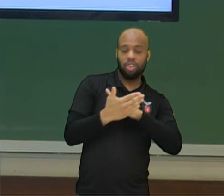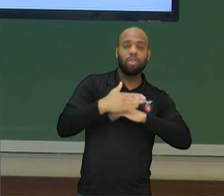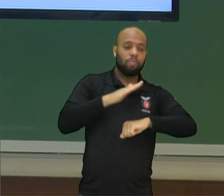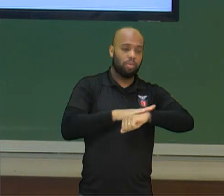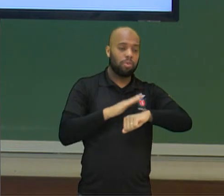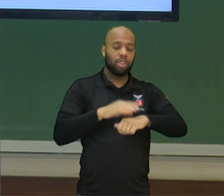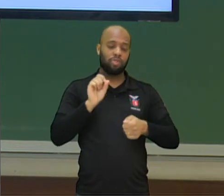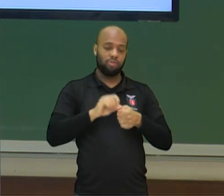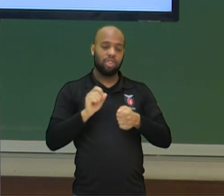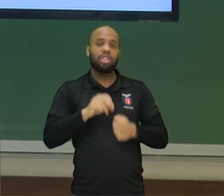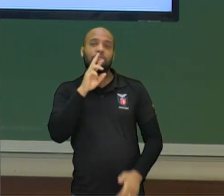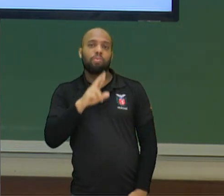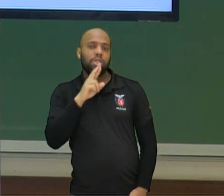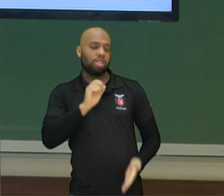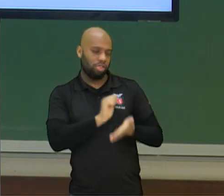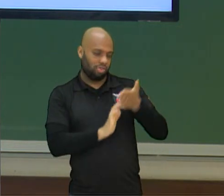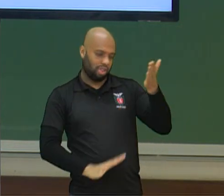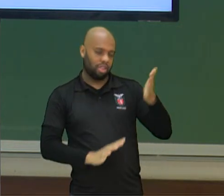fazer o cálculo, né?